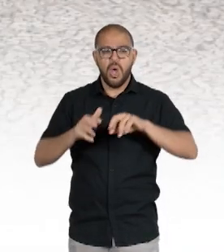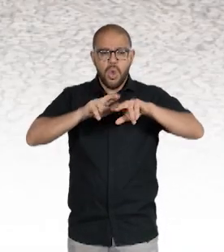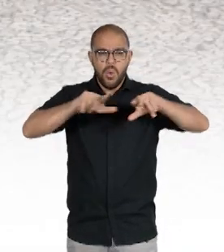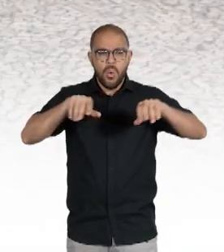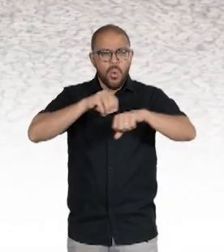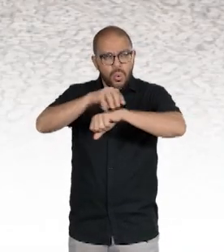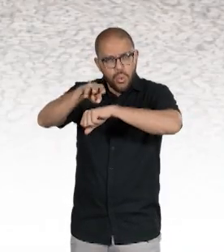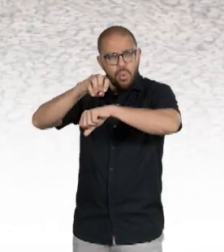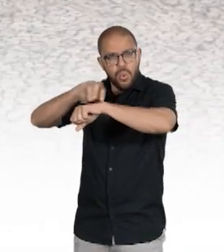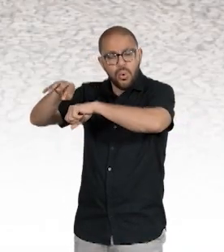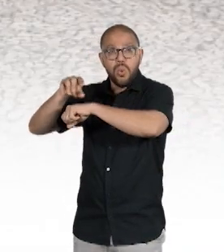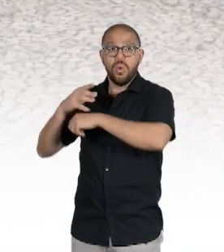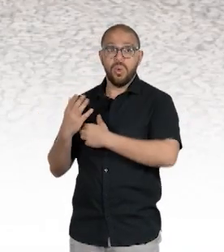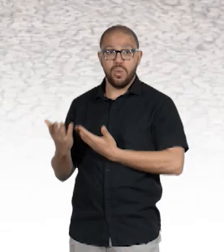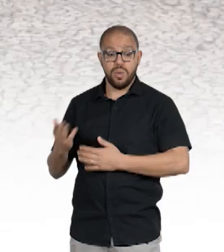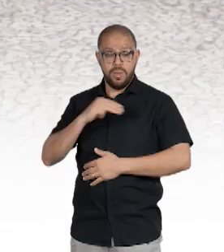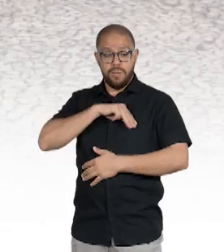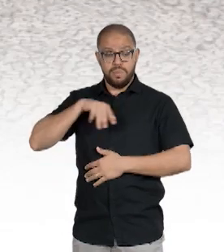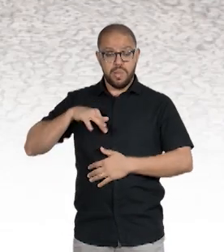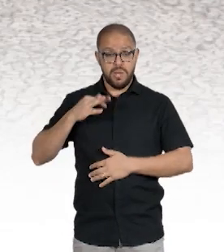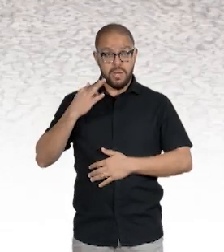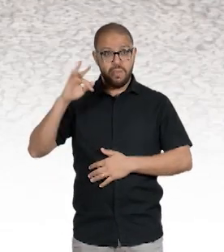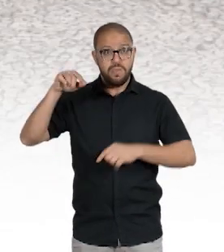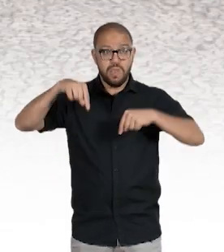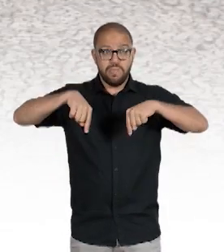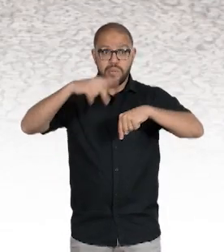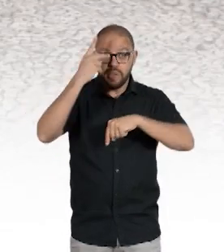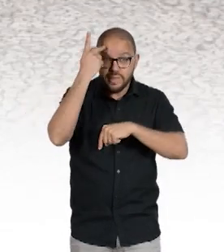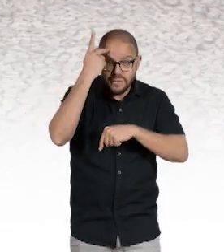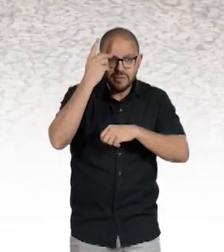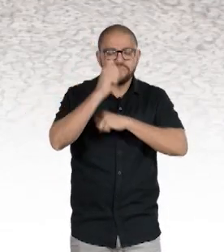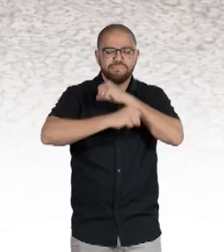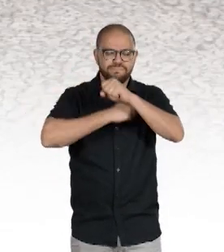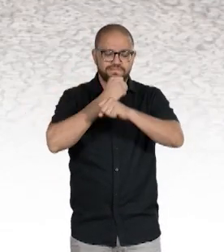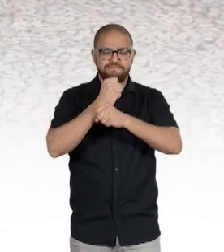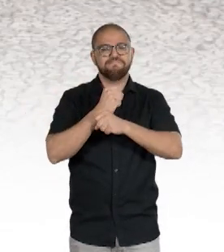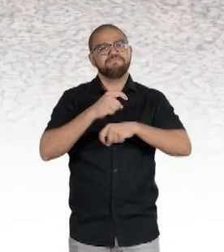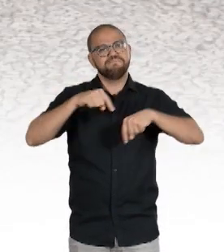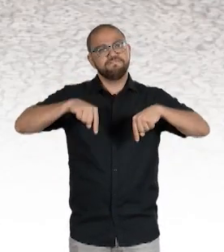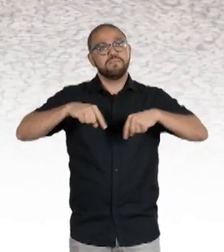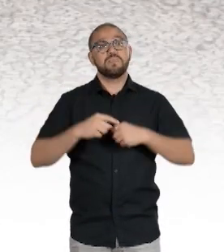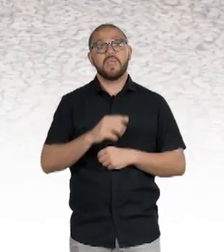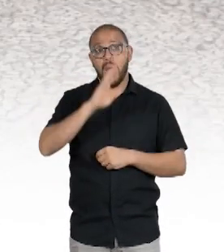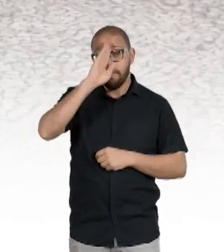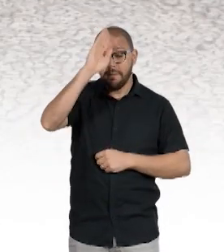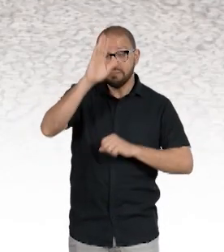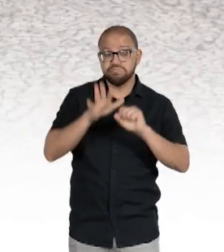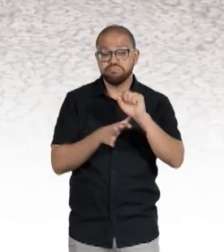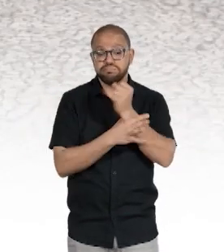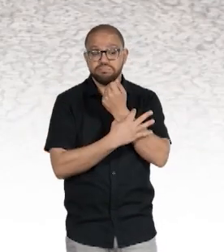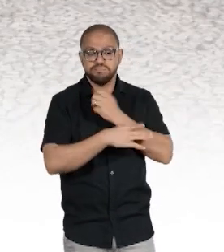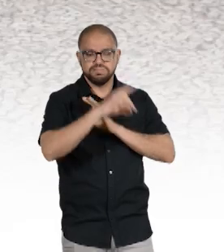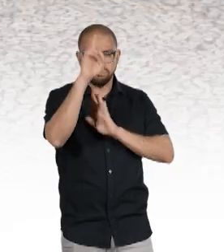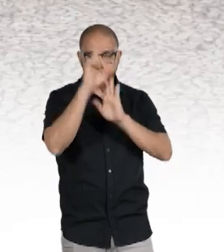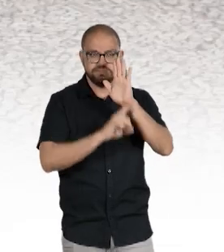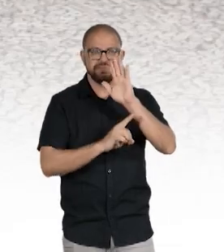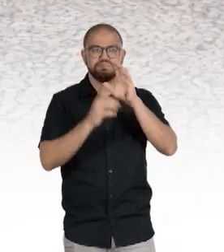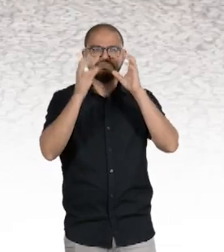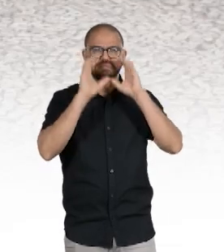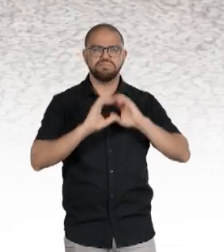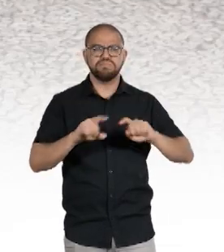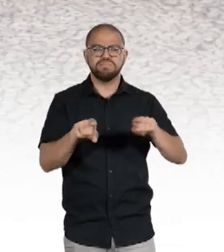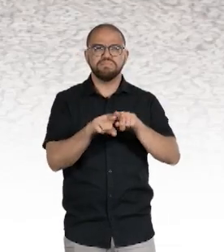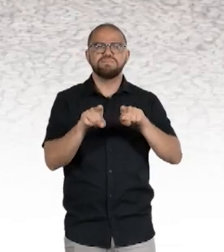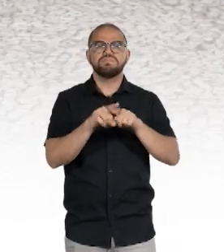e recomendações feitas pelo MPF aqui em São Paulo este ano, principalmente para garantir os direitos do cidadão